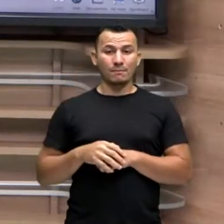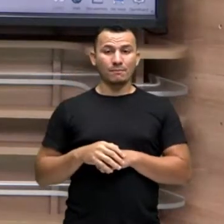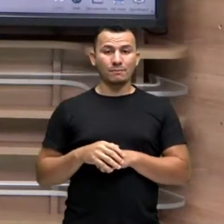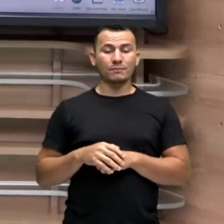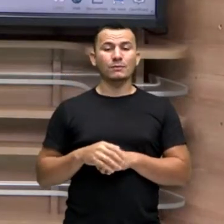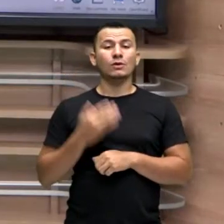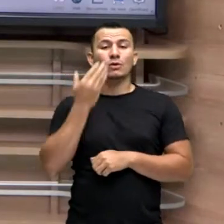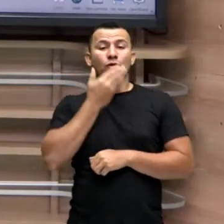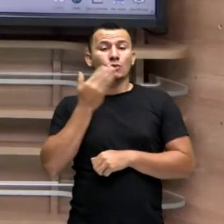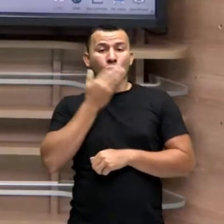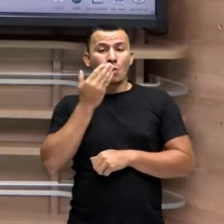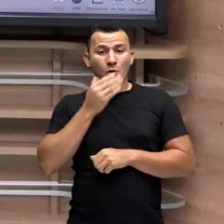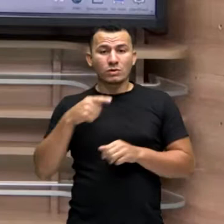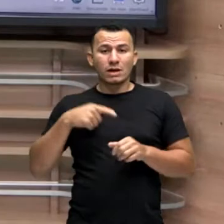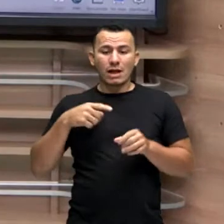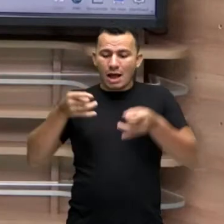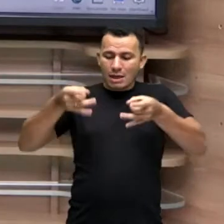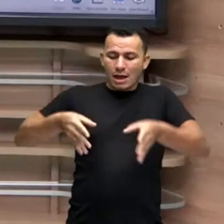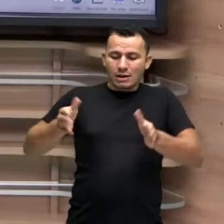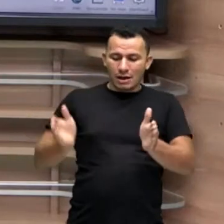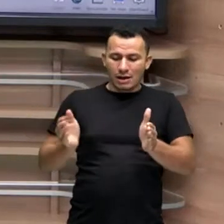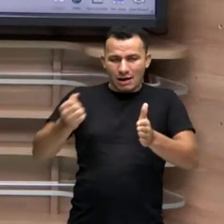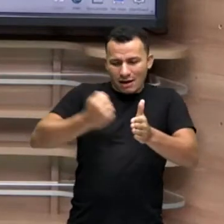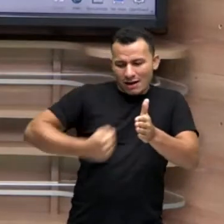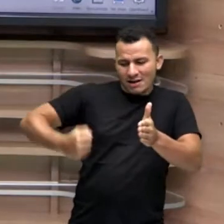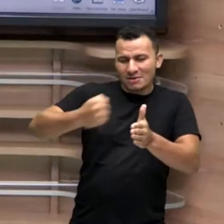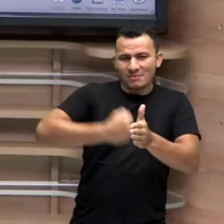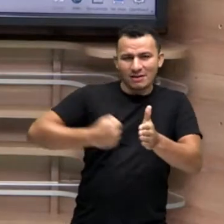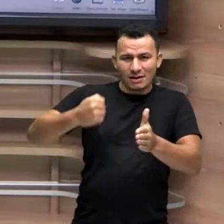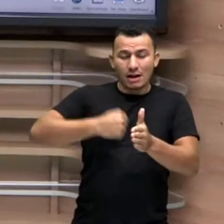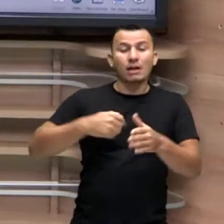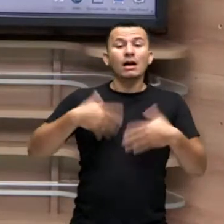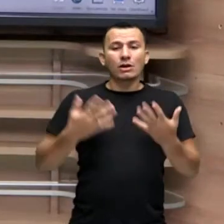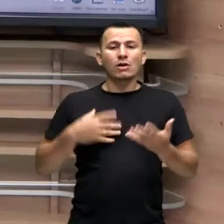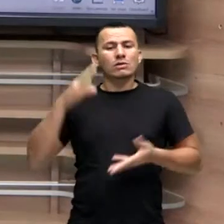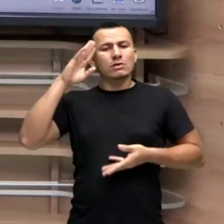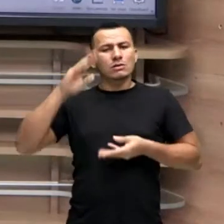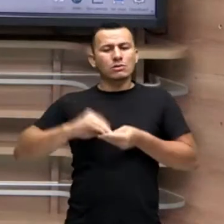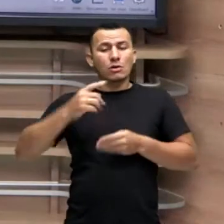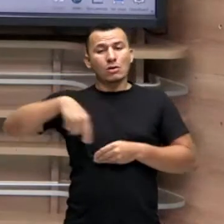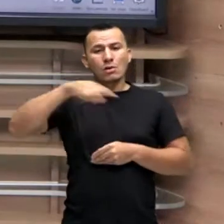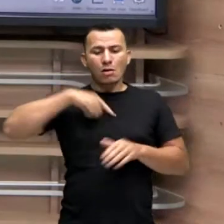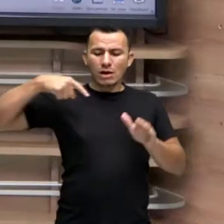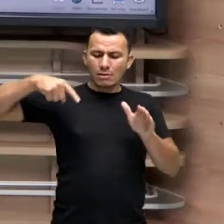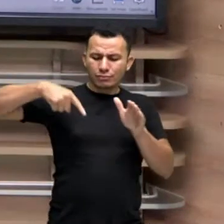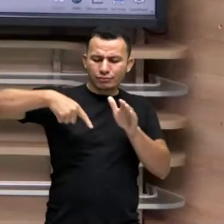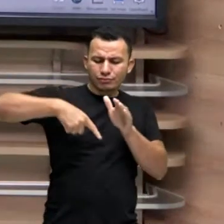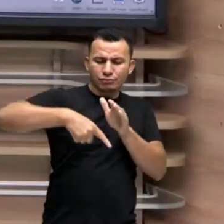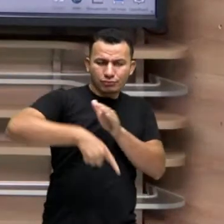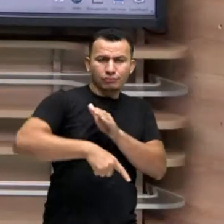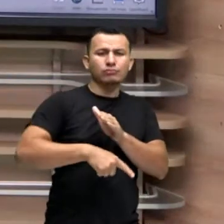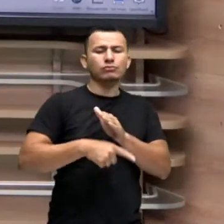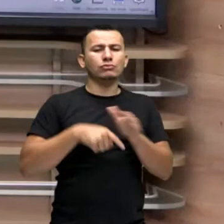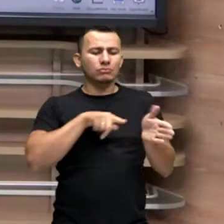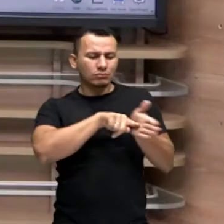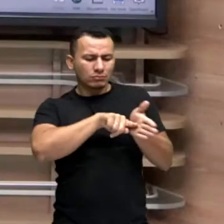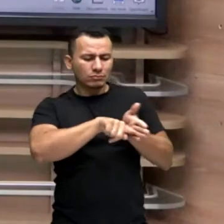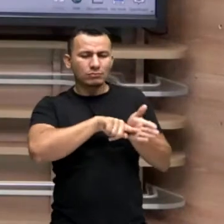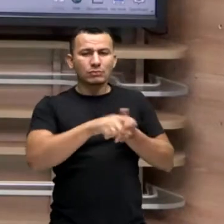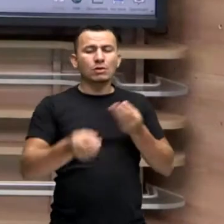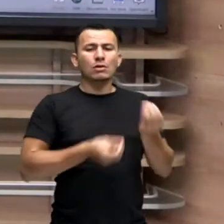fundo né Duty infunde né então nós queremos a verdade e eu afundo dessa reflexão para entender como é que